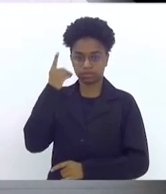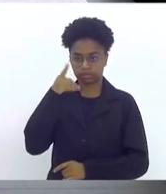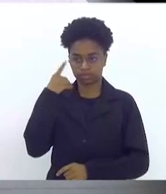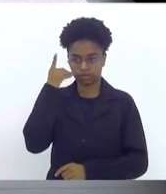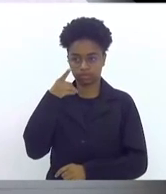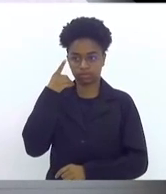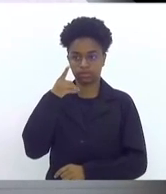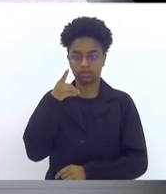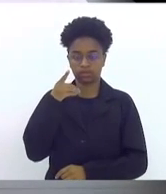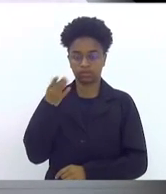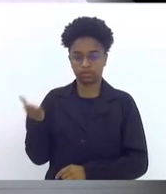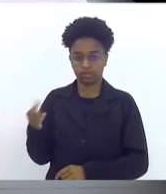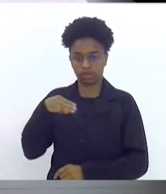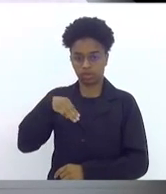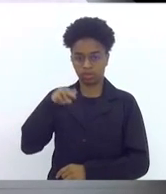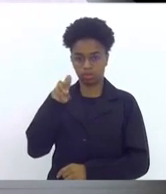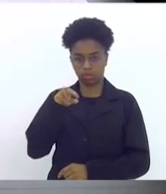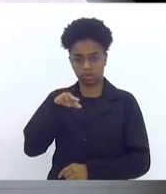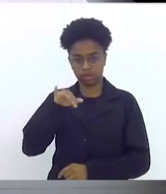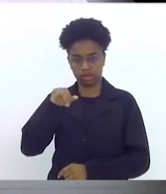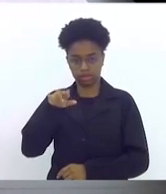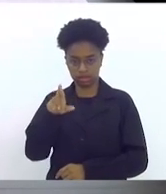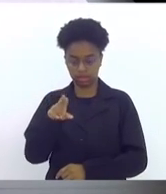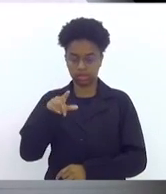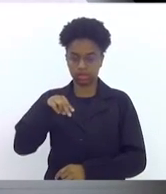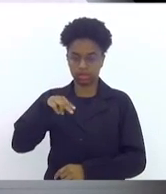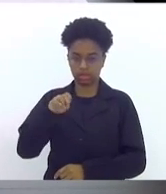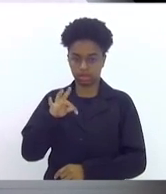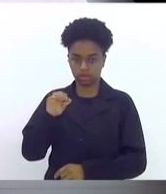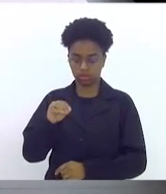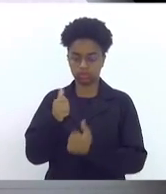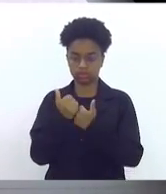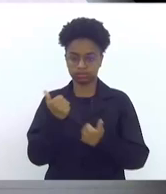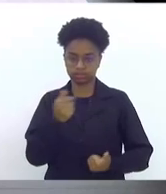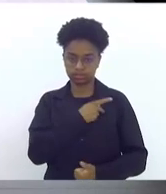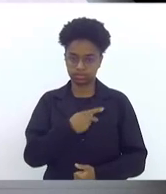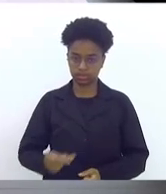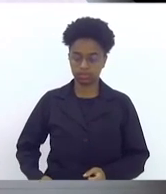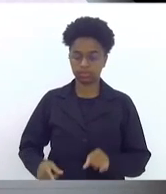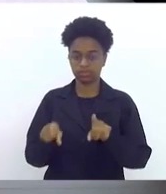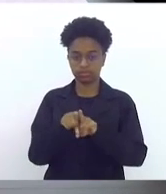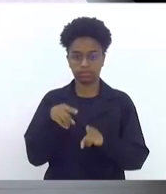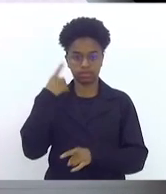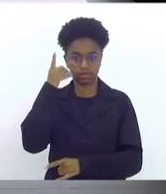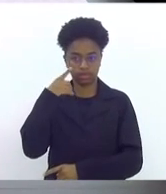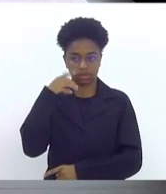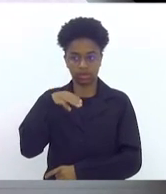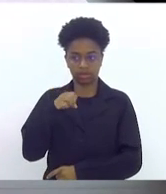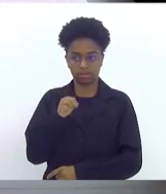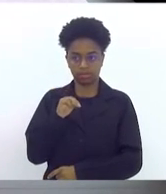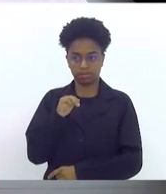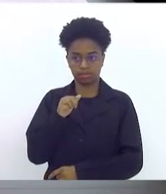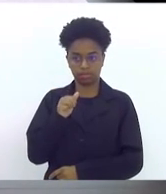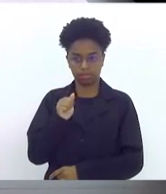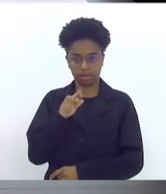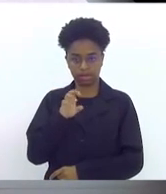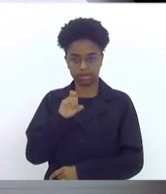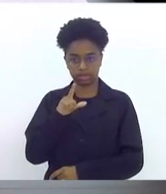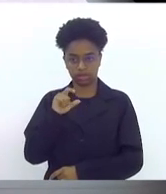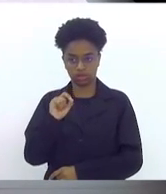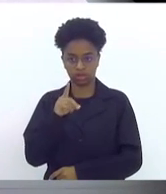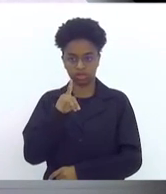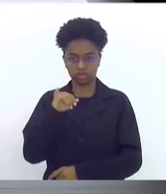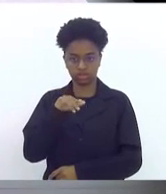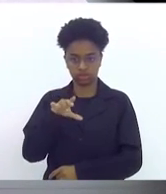deputados, deputado Munir Neto, que é o nosso vice-presidente, e também o deputado Marcelo Dino, que